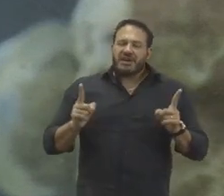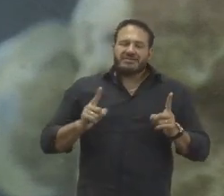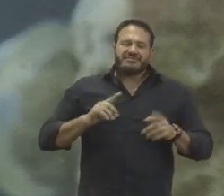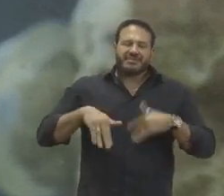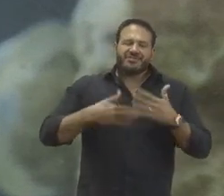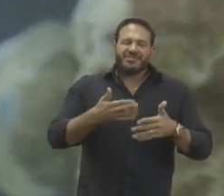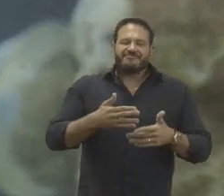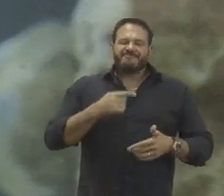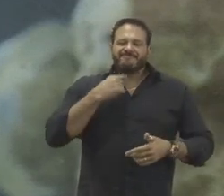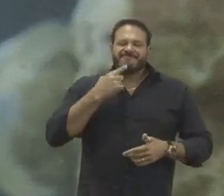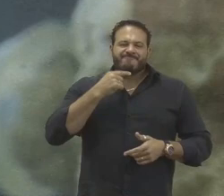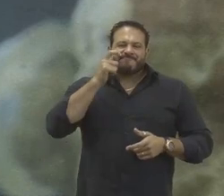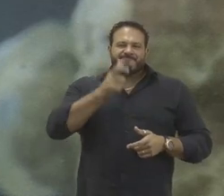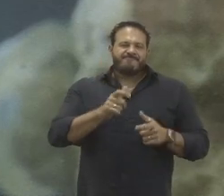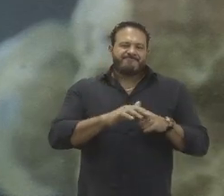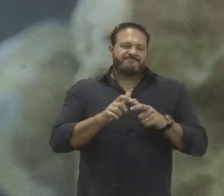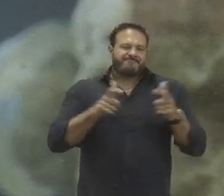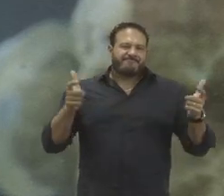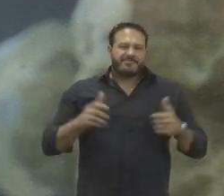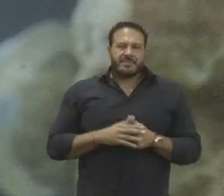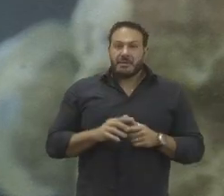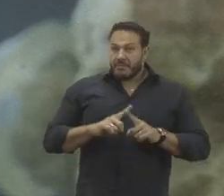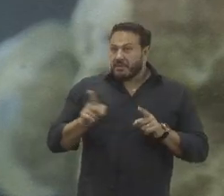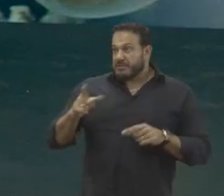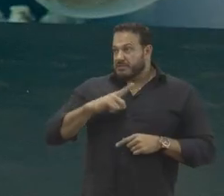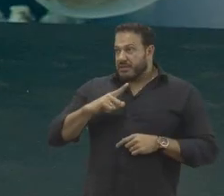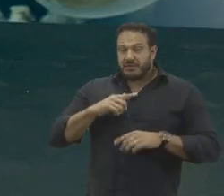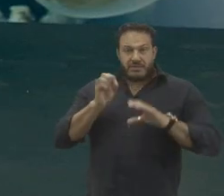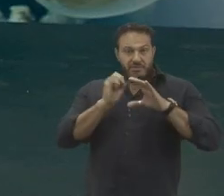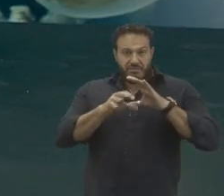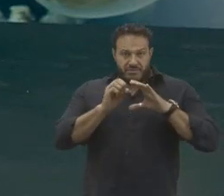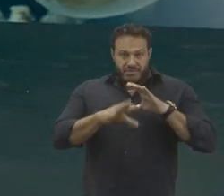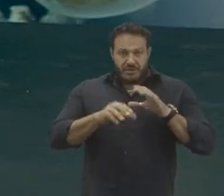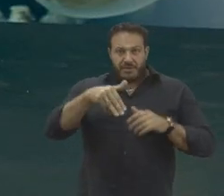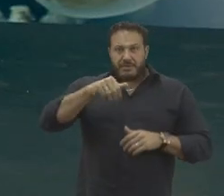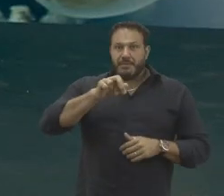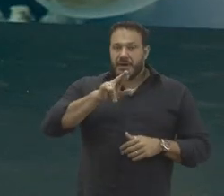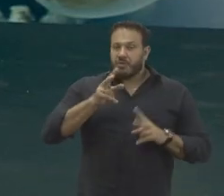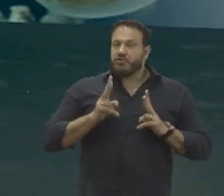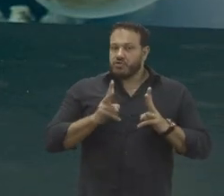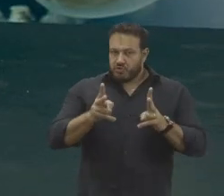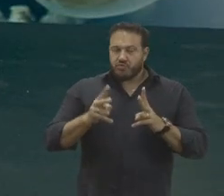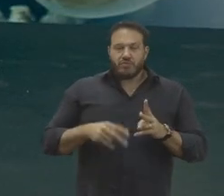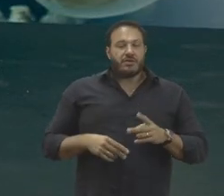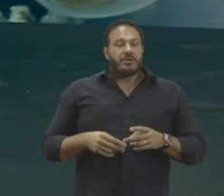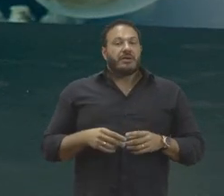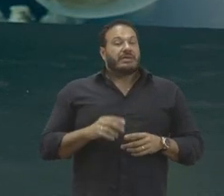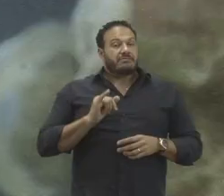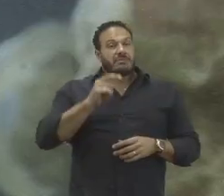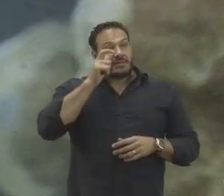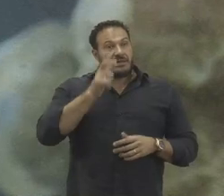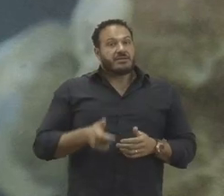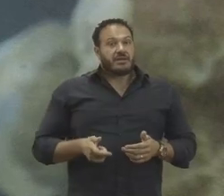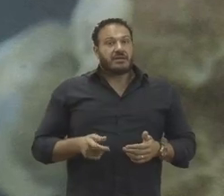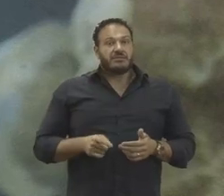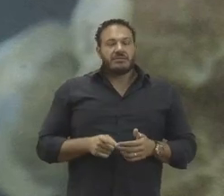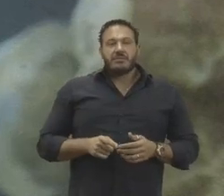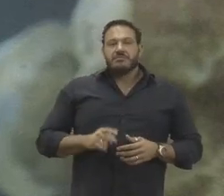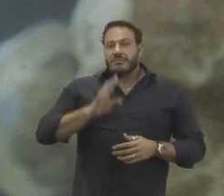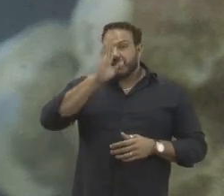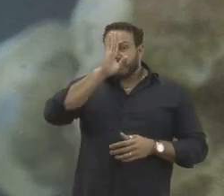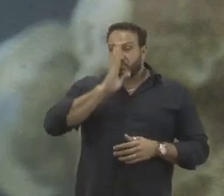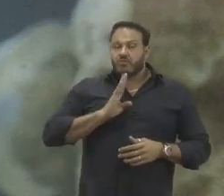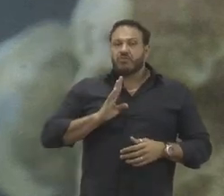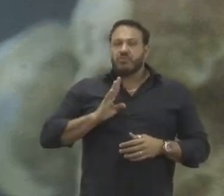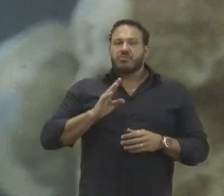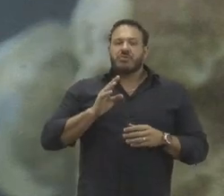pagava não se Pag e o glob continua disponível no global Play não é n interessante se você entra e é conteúdo gratuito